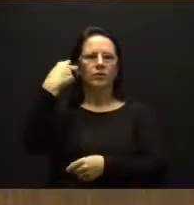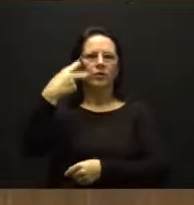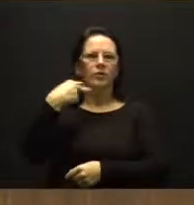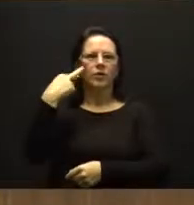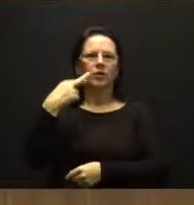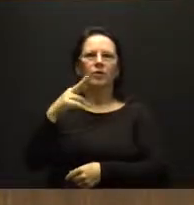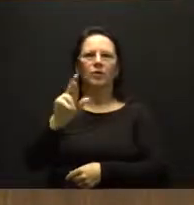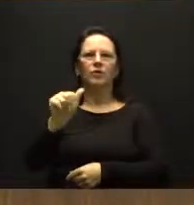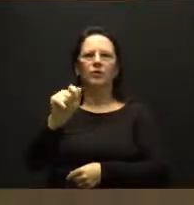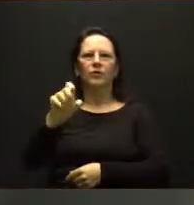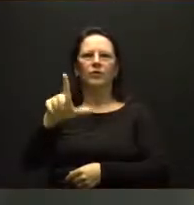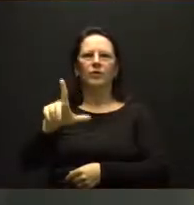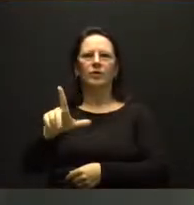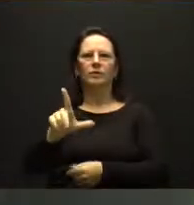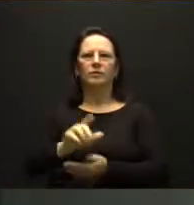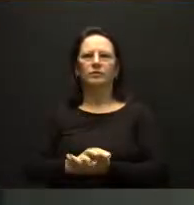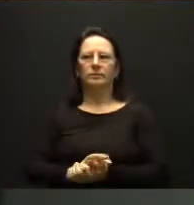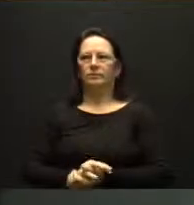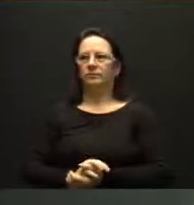rafael dupla